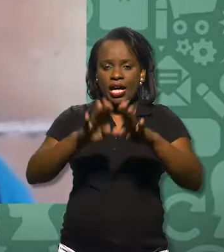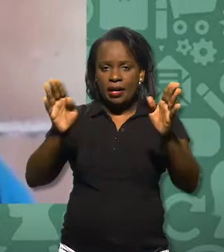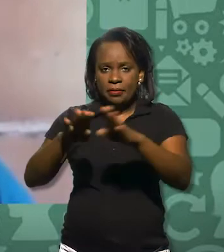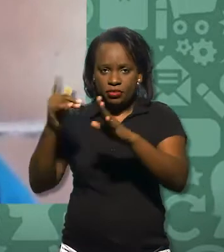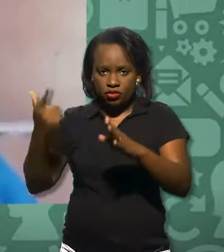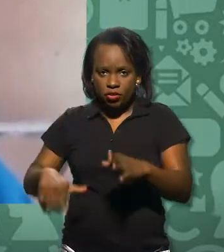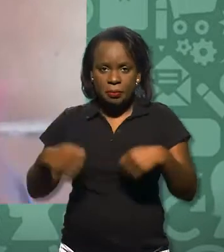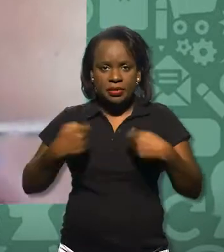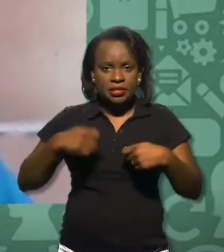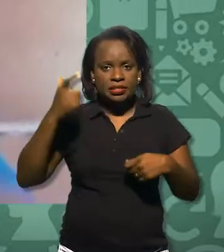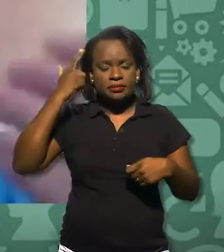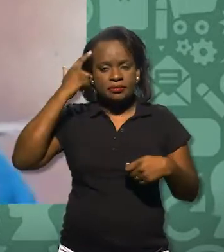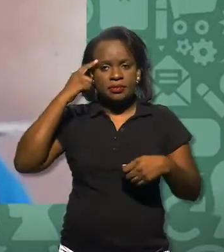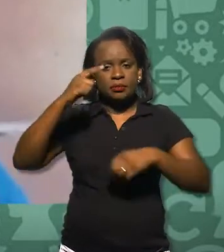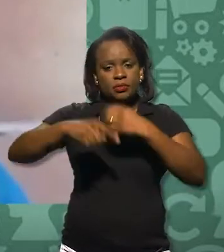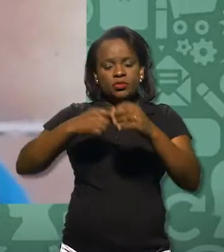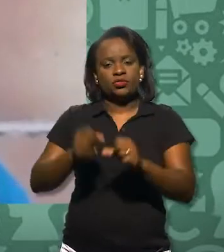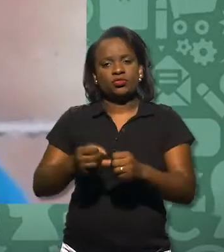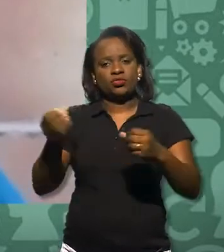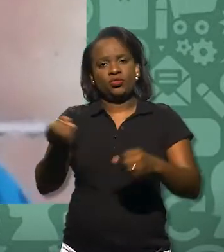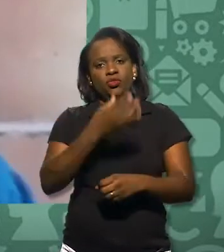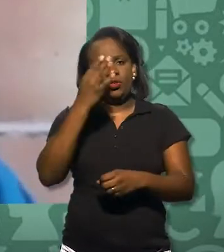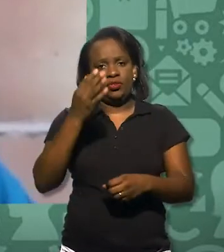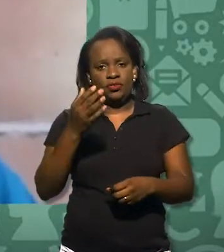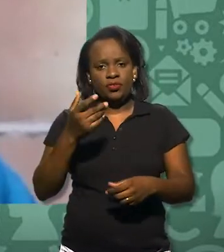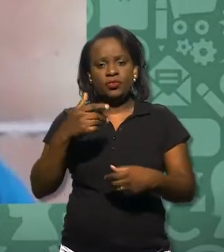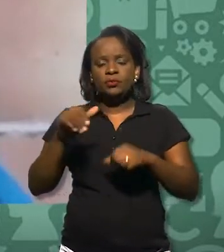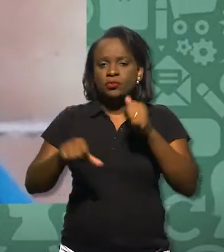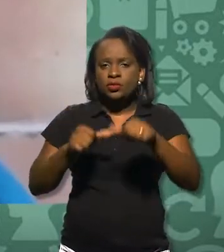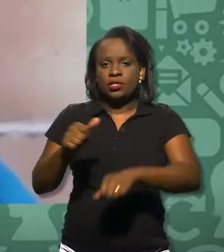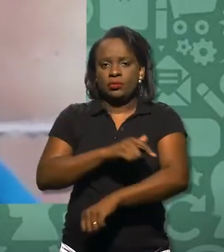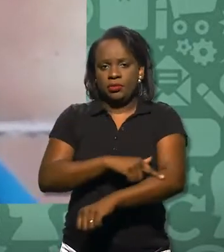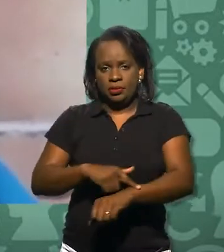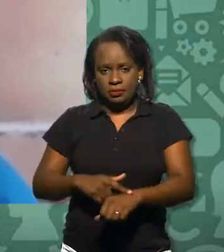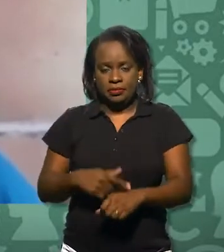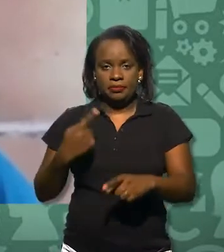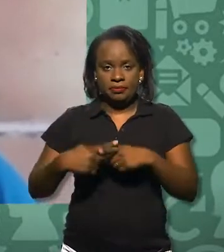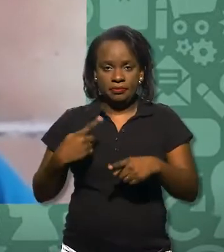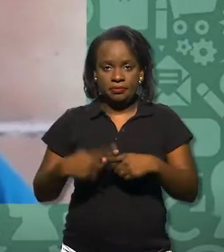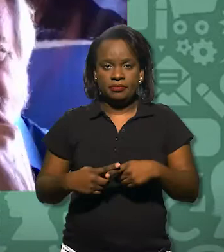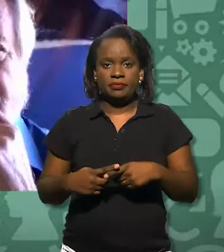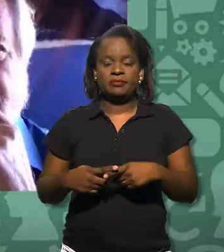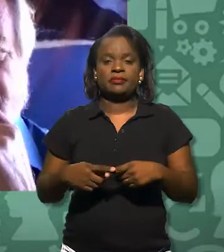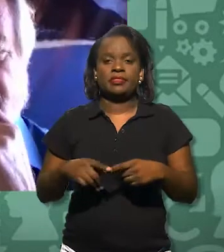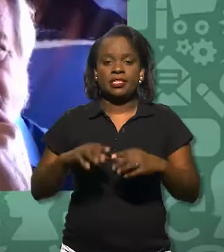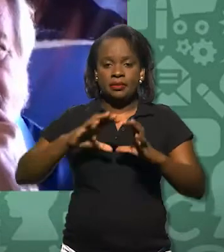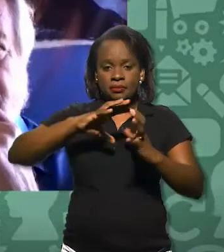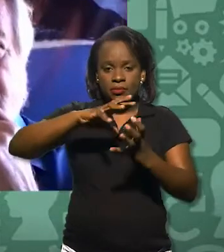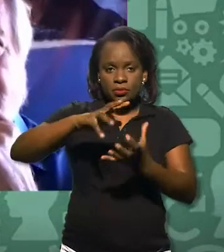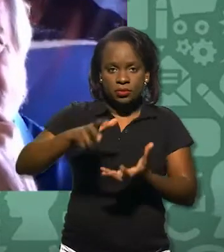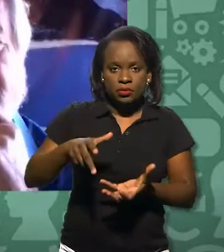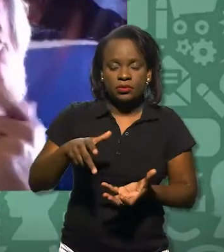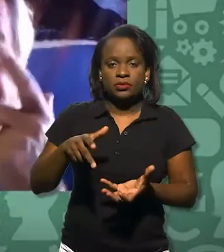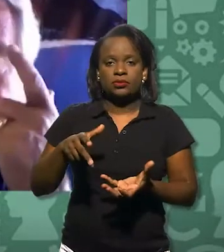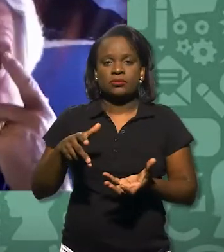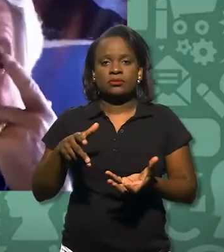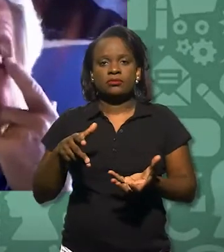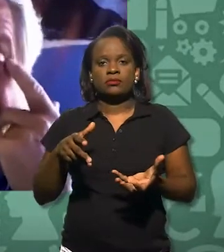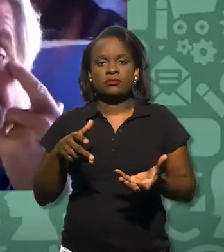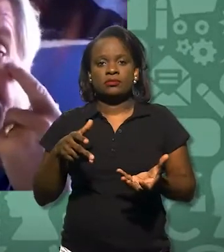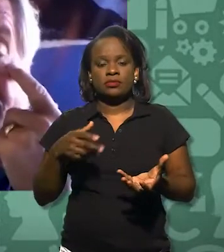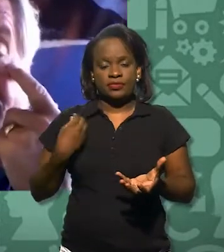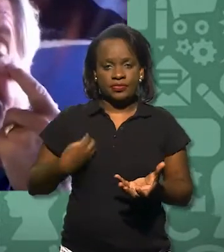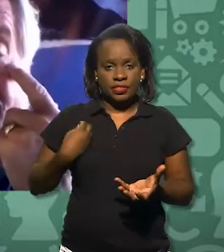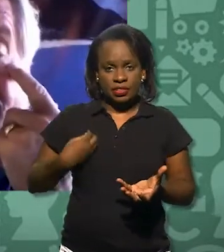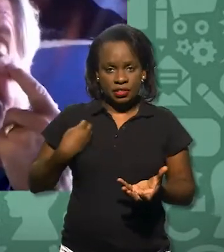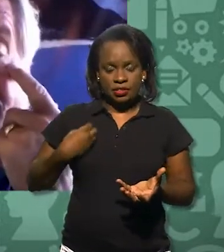abrir novamente, nós precisamos ter um novo mundo, nós precisamos ter um novo comportamento, porque a Terra